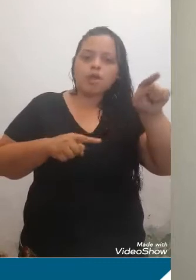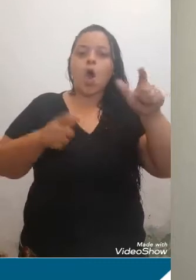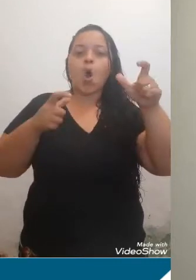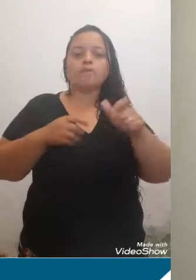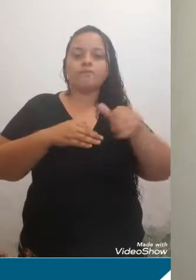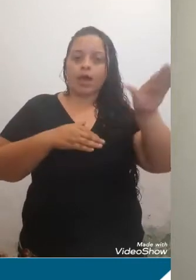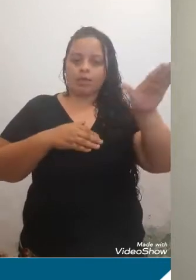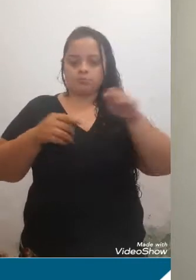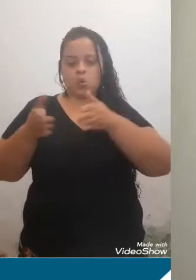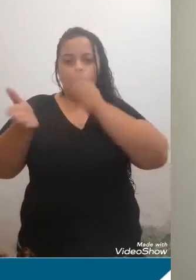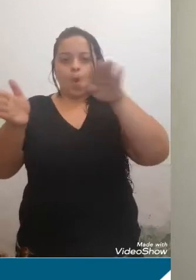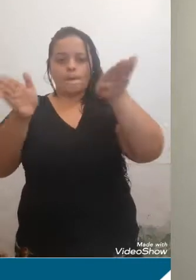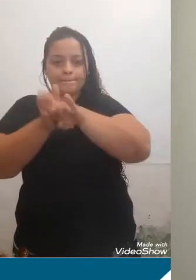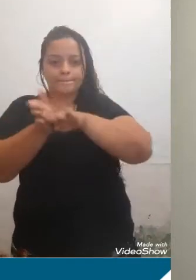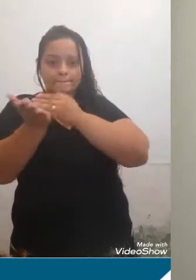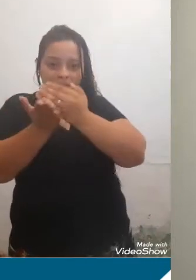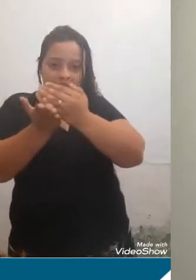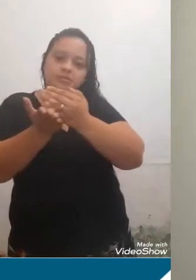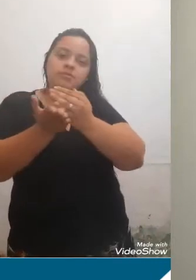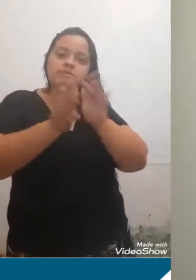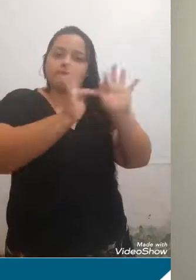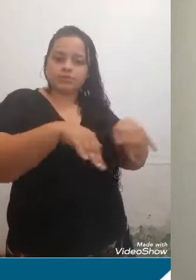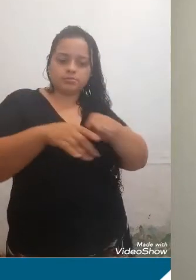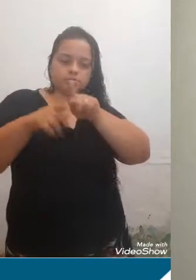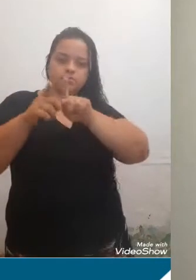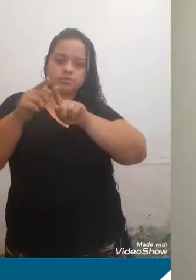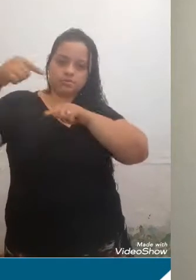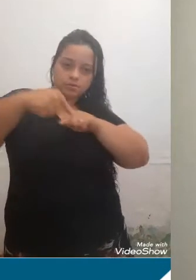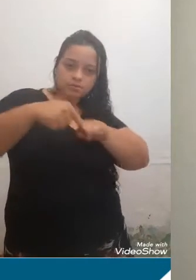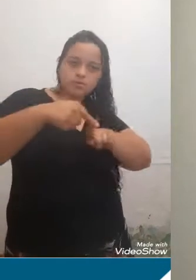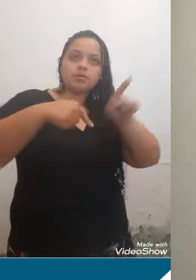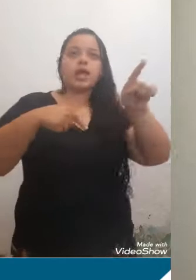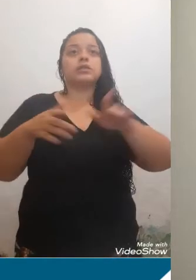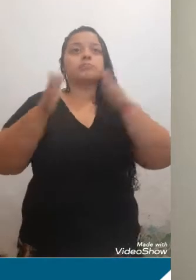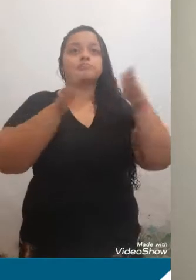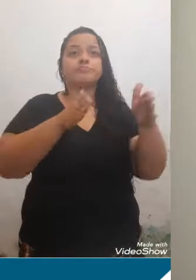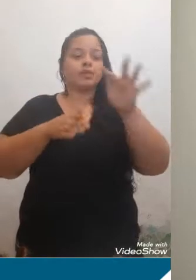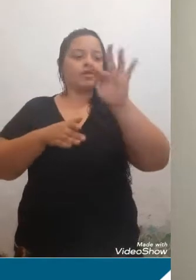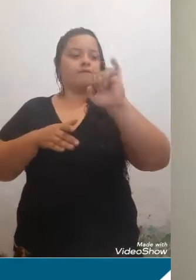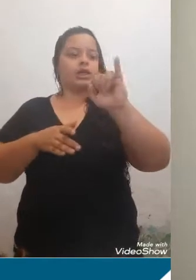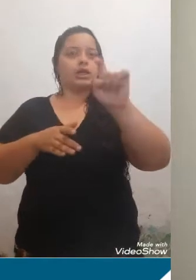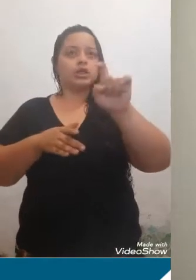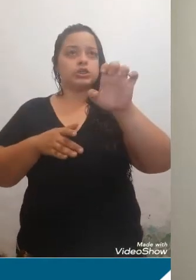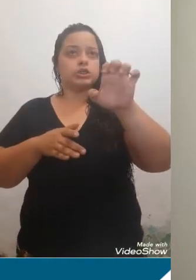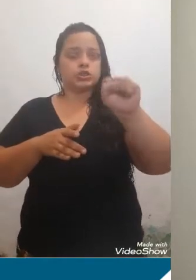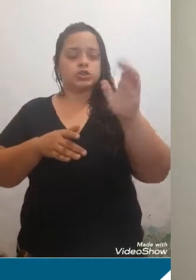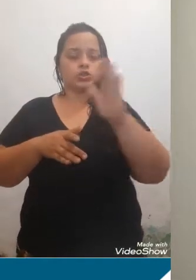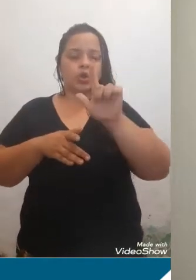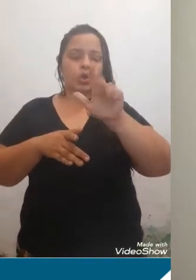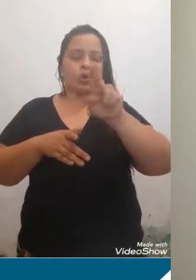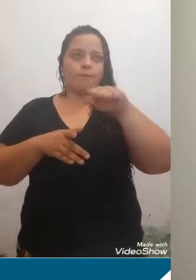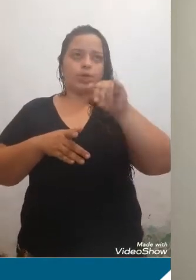ele vem para onde ele está indo, certo? Na sequência, a gente pode falar de feixes luminosos. O que são